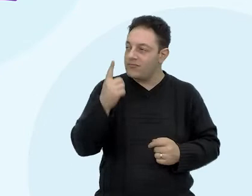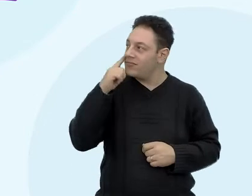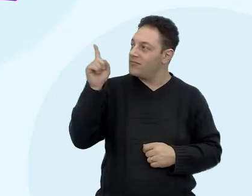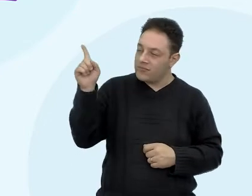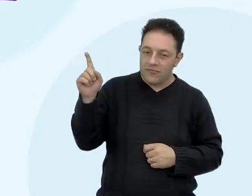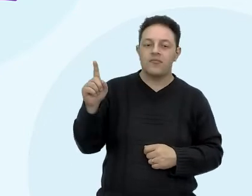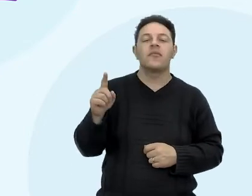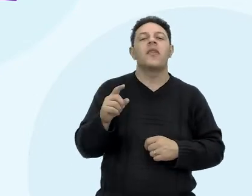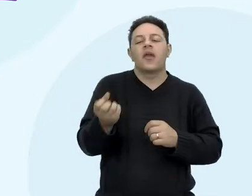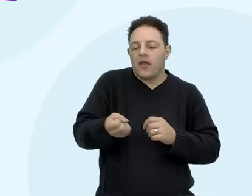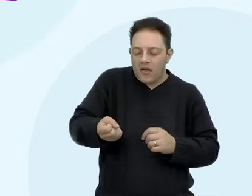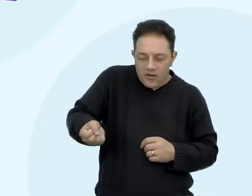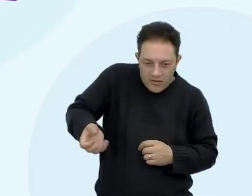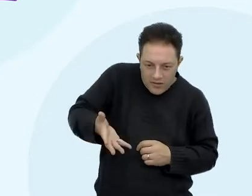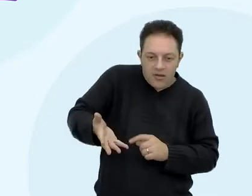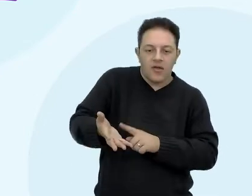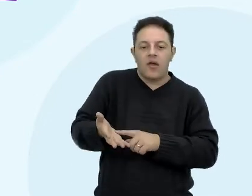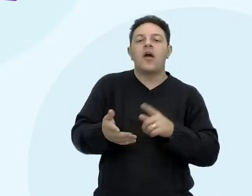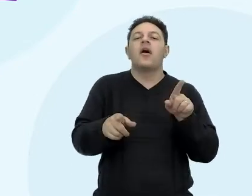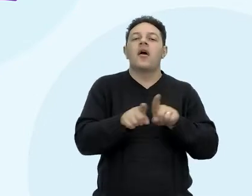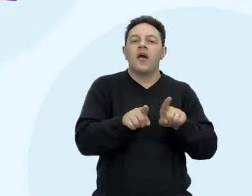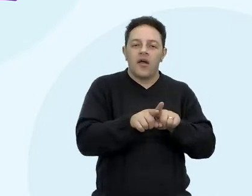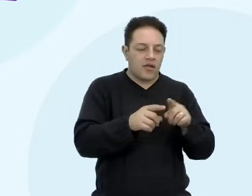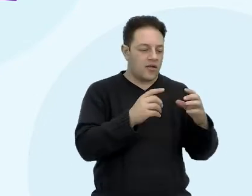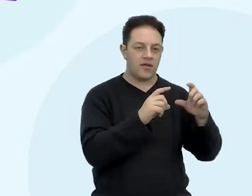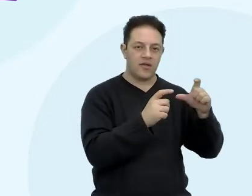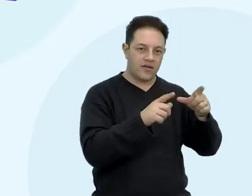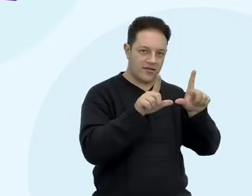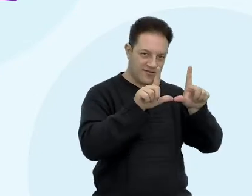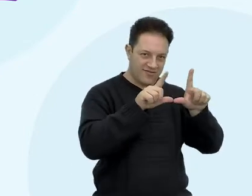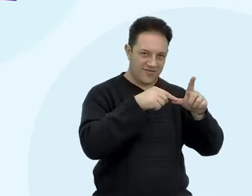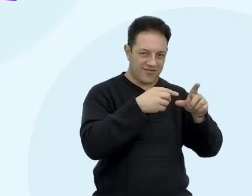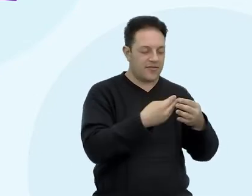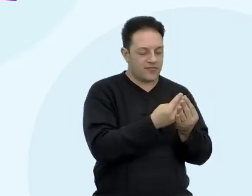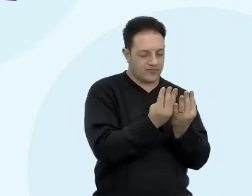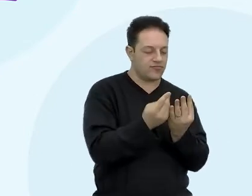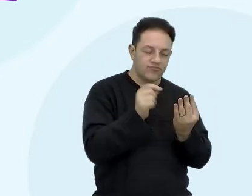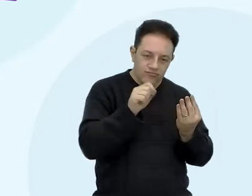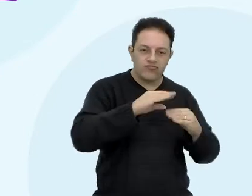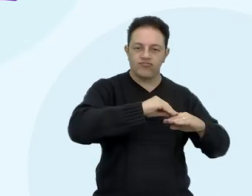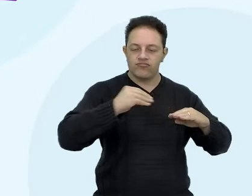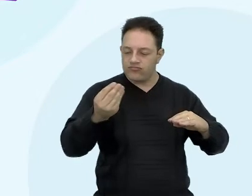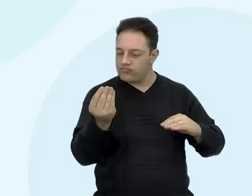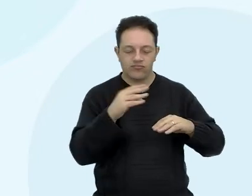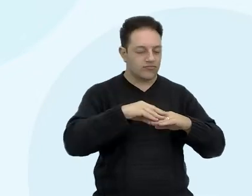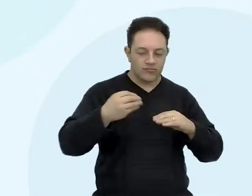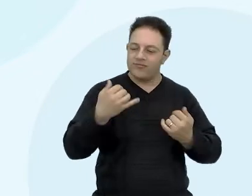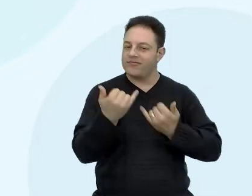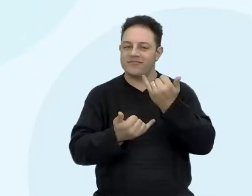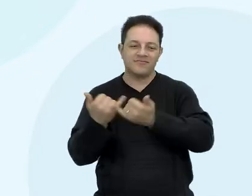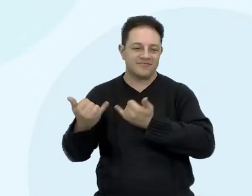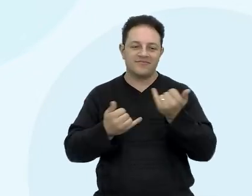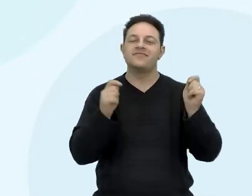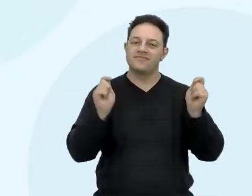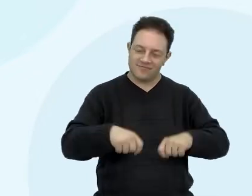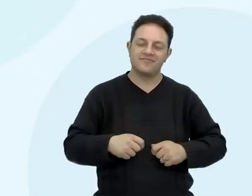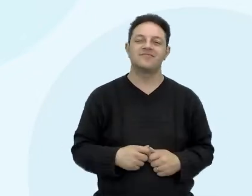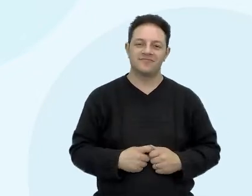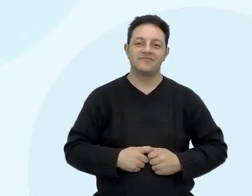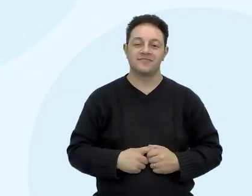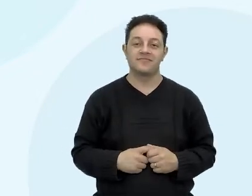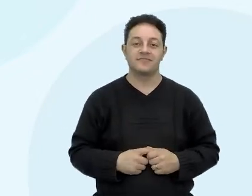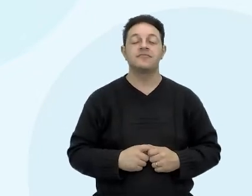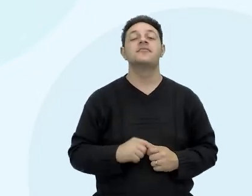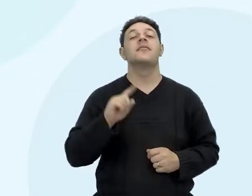um dado e as cartas, dá para vocês jogarem aí facilmente. E